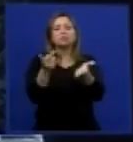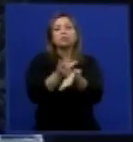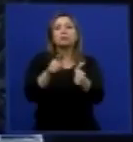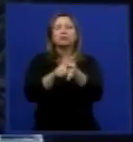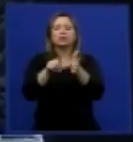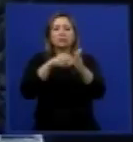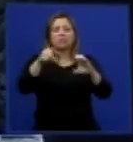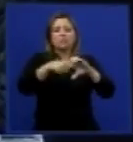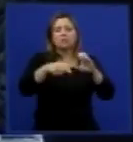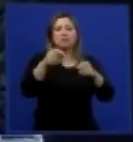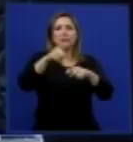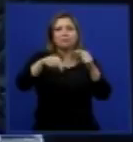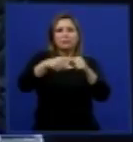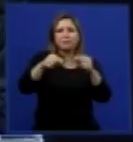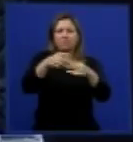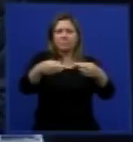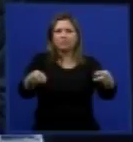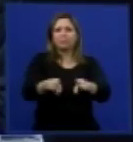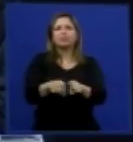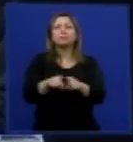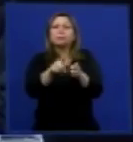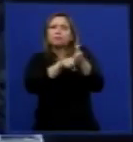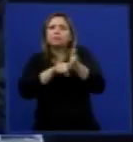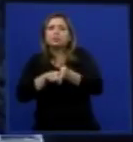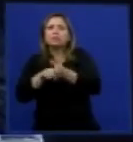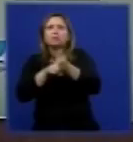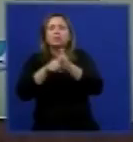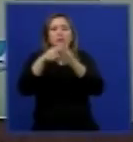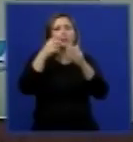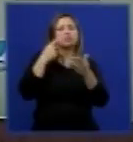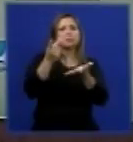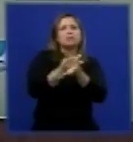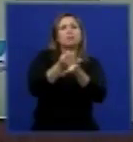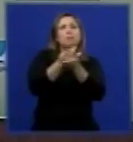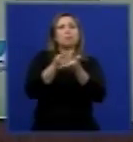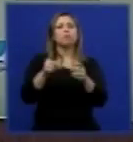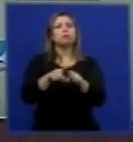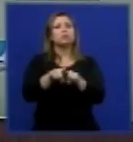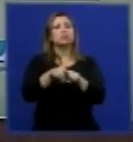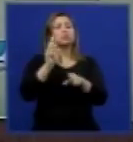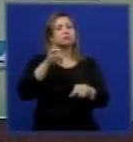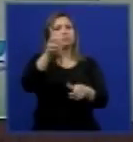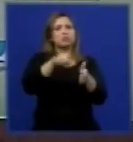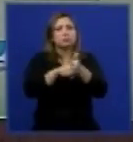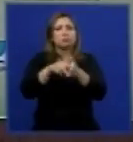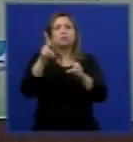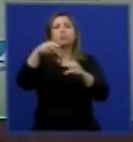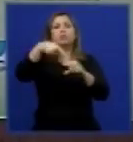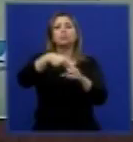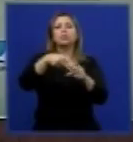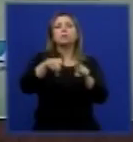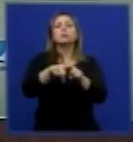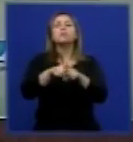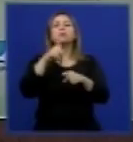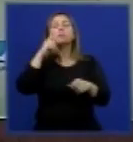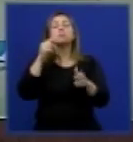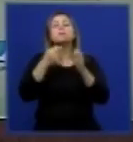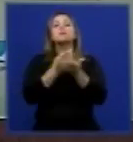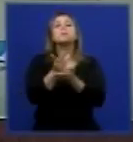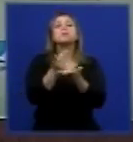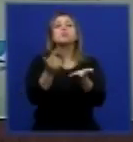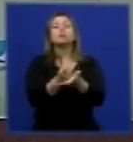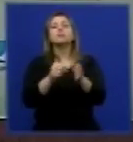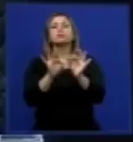com o estudo realizado pelo IPT e Ibama somado às pesquisas realizadas pela Petrobrás a abip elaborou o texto do que